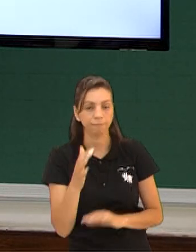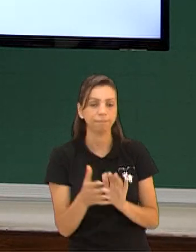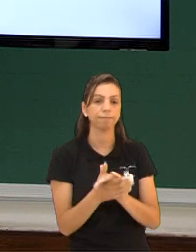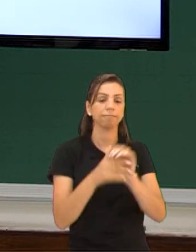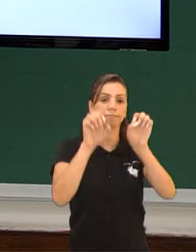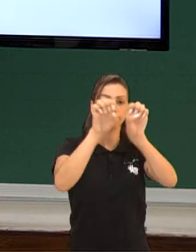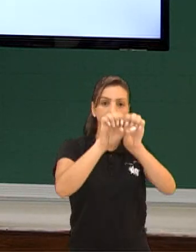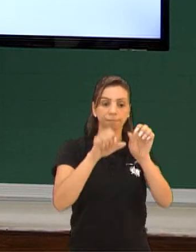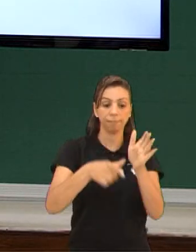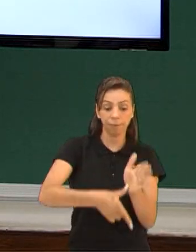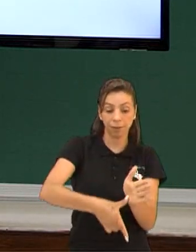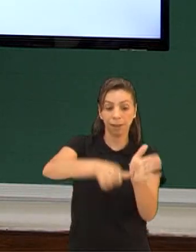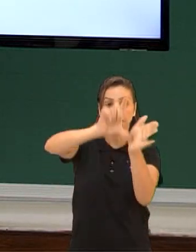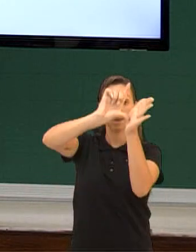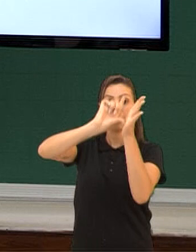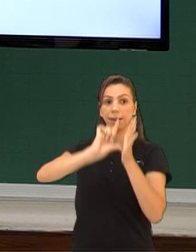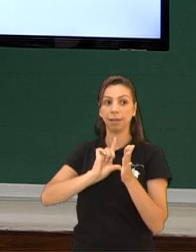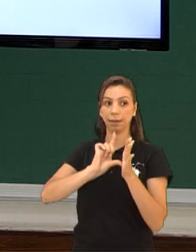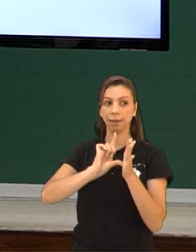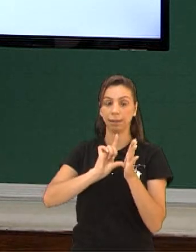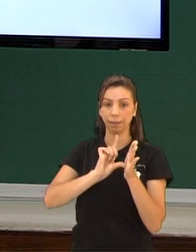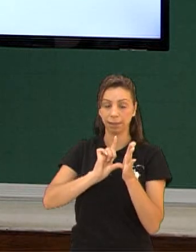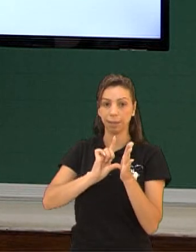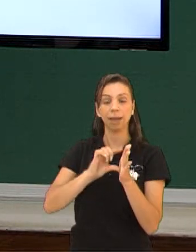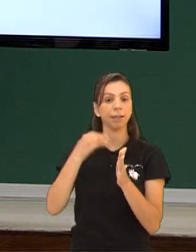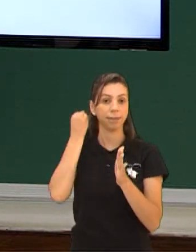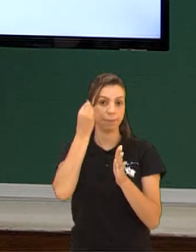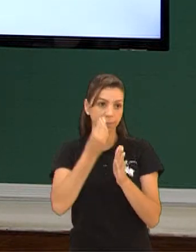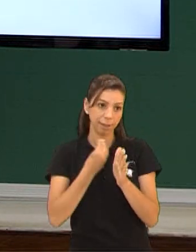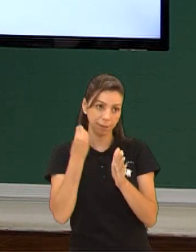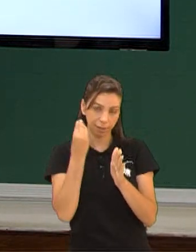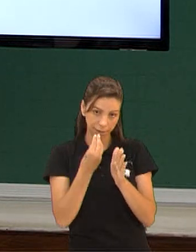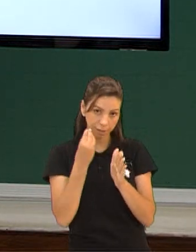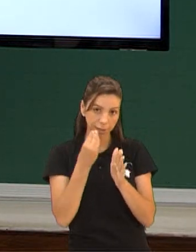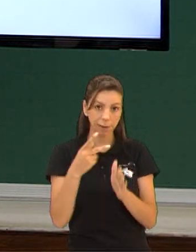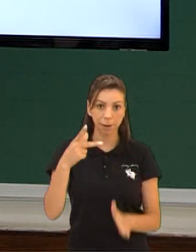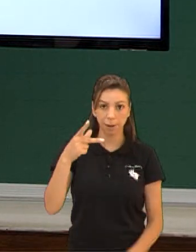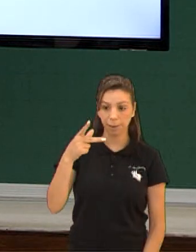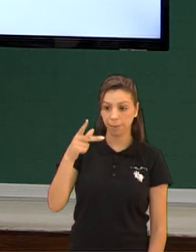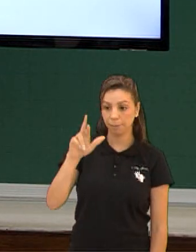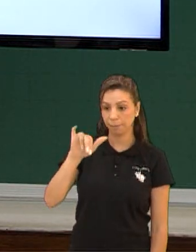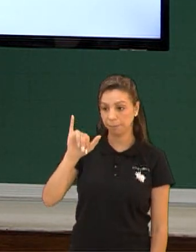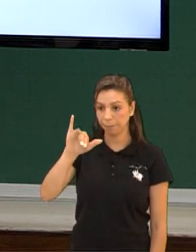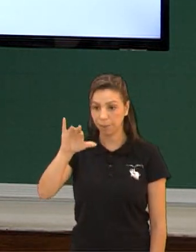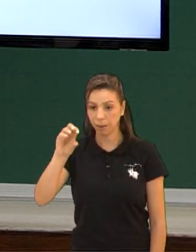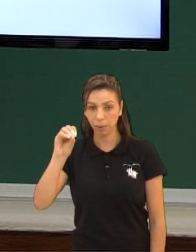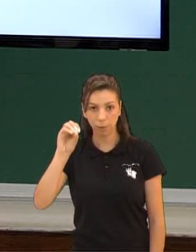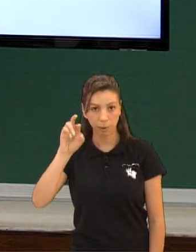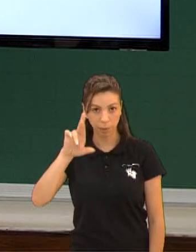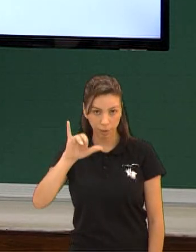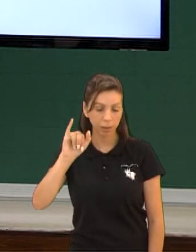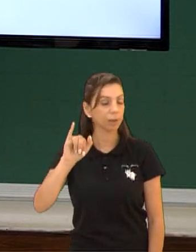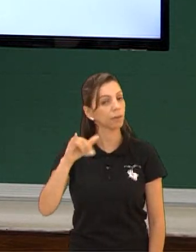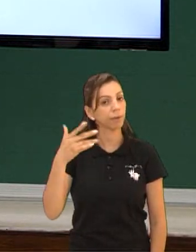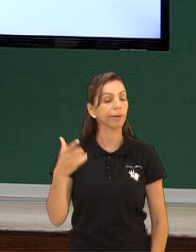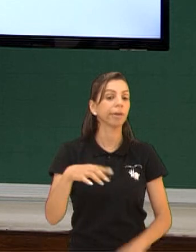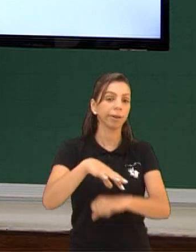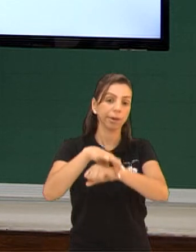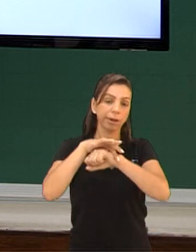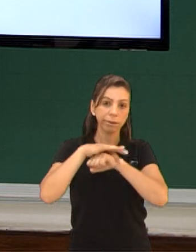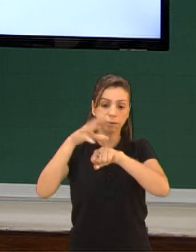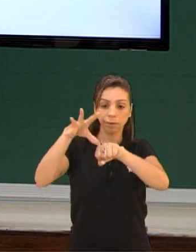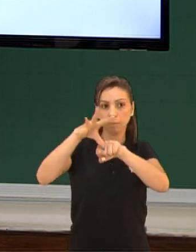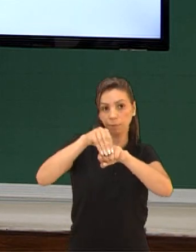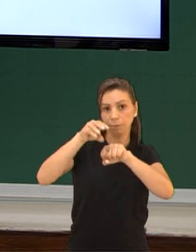estrutura anterior à experiência, a priori. Nós temos uma estrutura que nos garante o